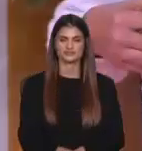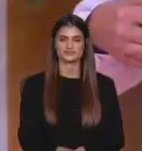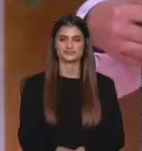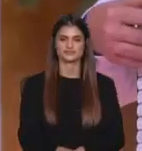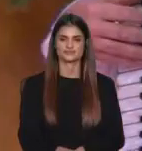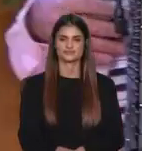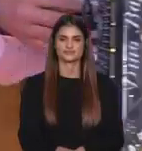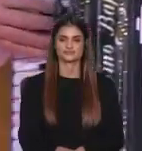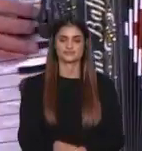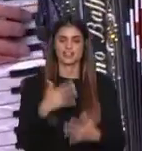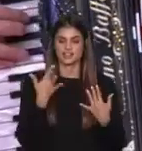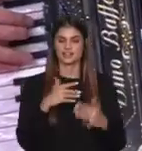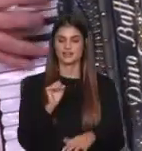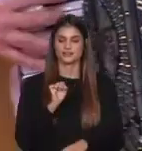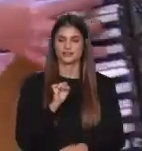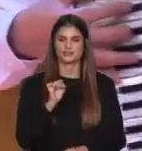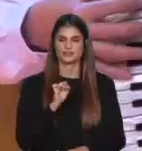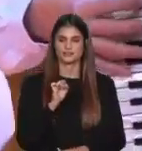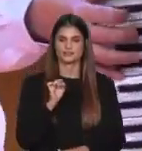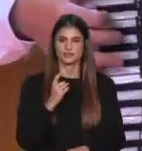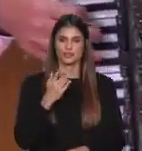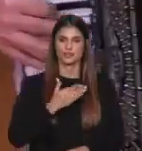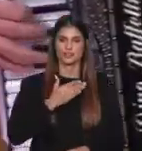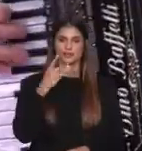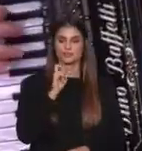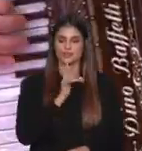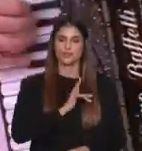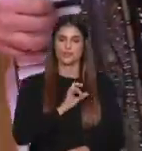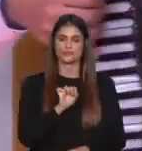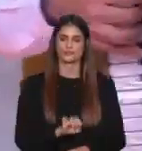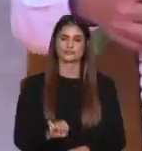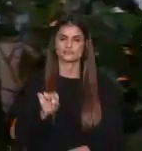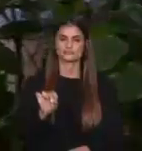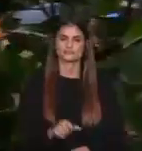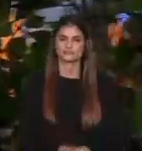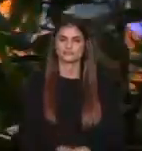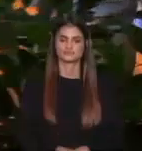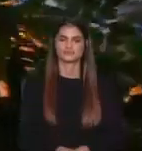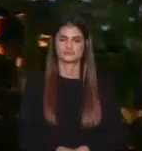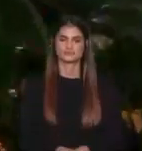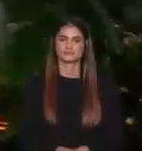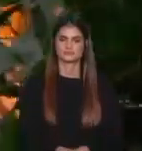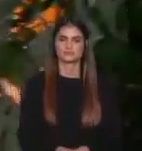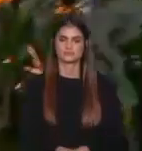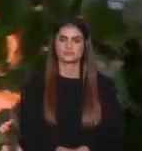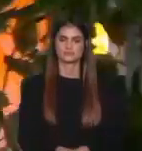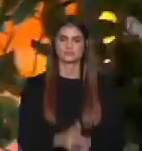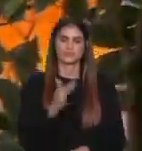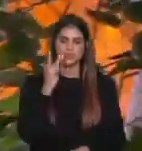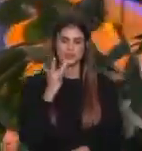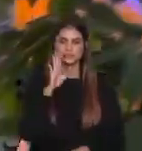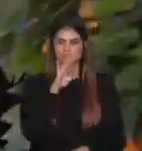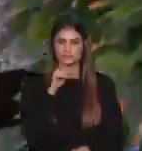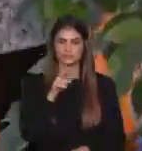A minha alegria era por um dia ser o teu amor. Morena, ai se